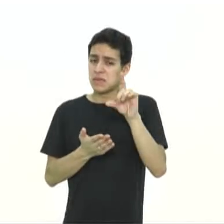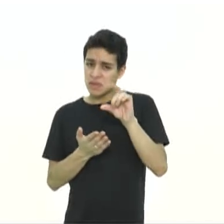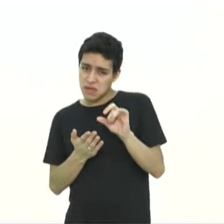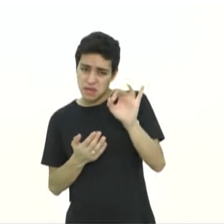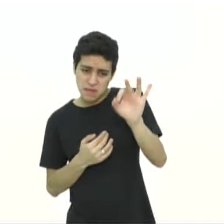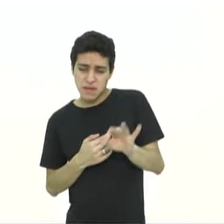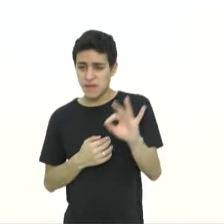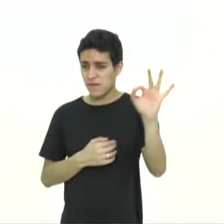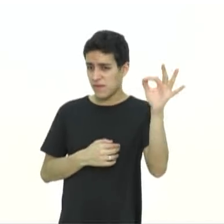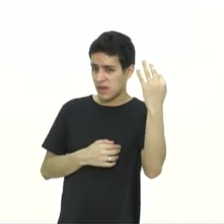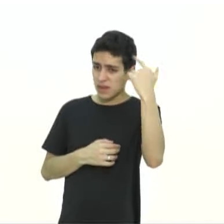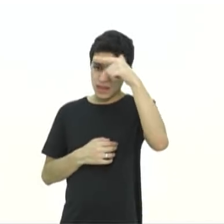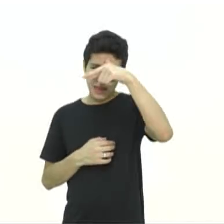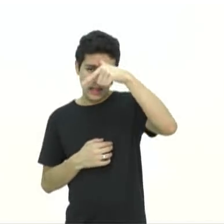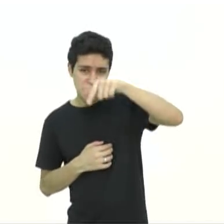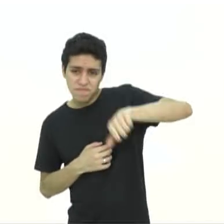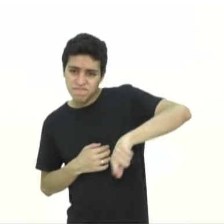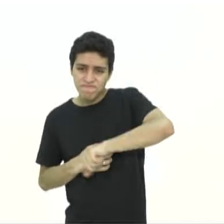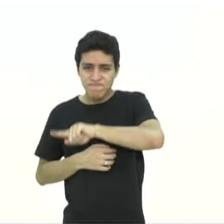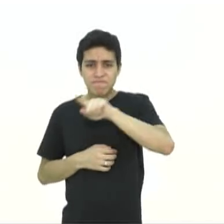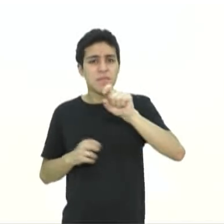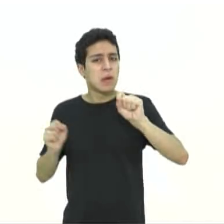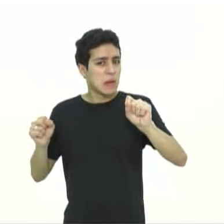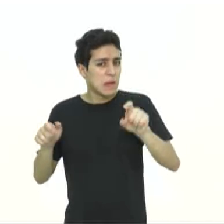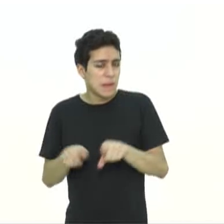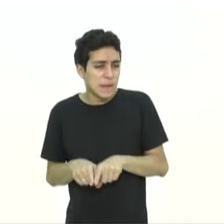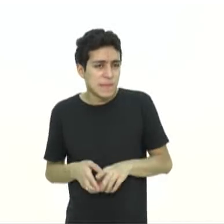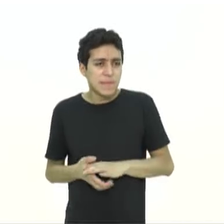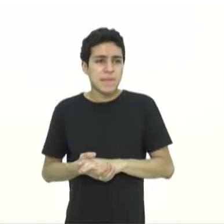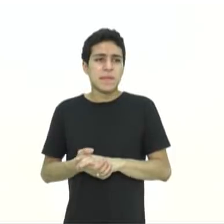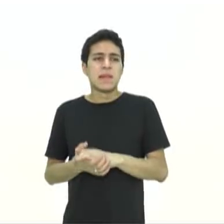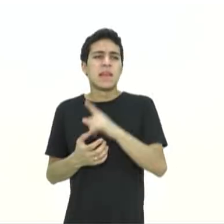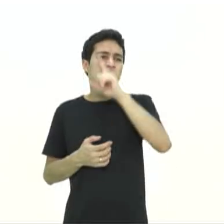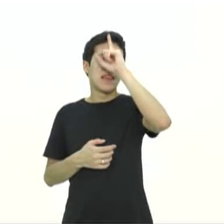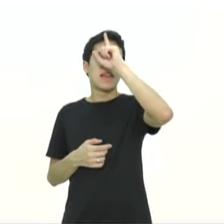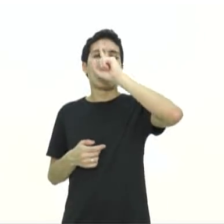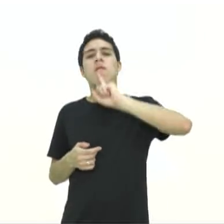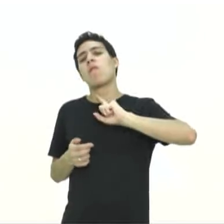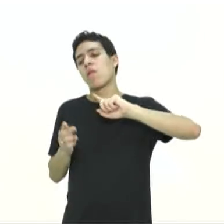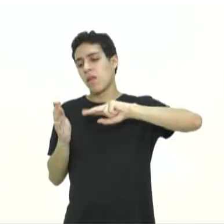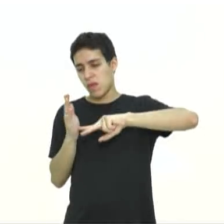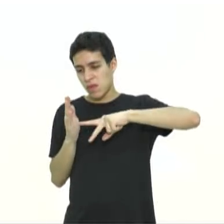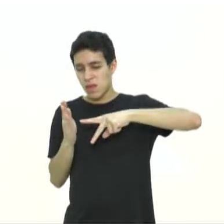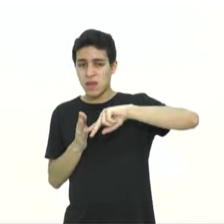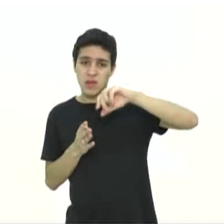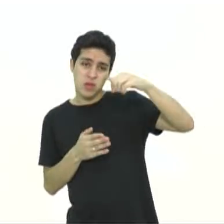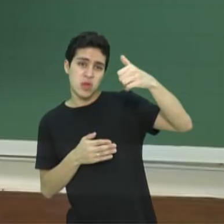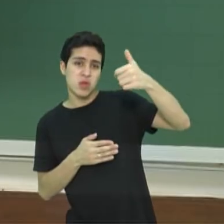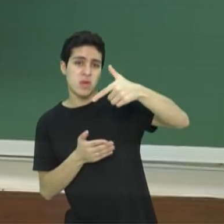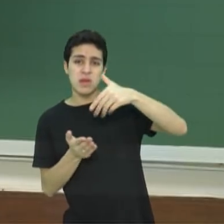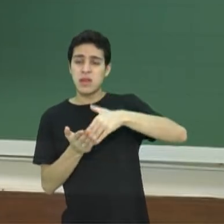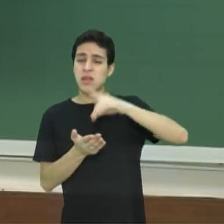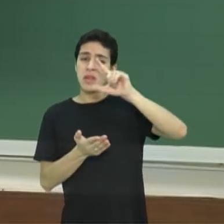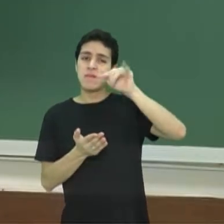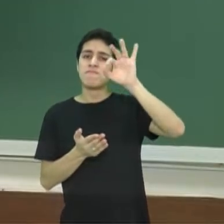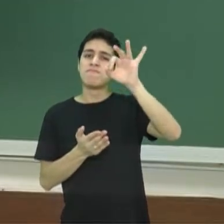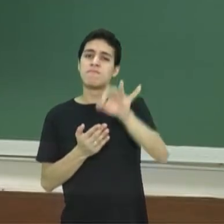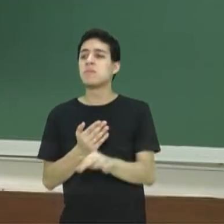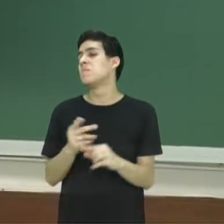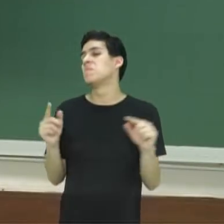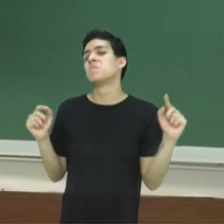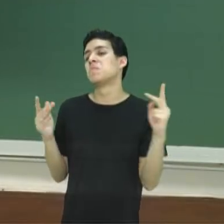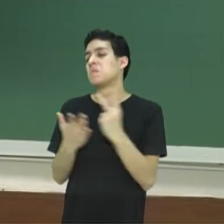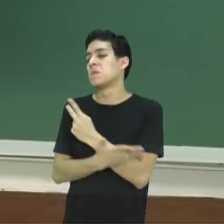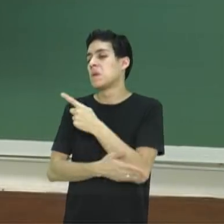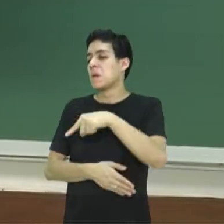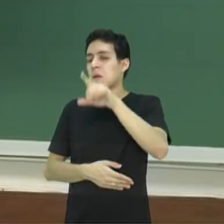pouco, França, Alemanha. E o amarelo, em amarelo nós temos de 12% a 17% de chance